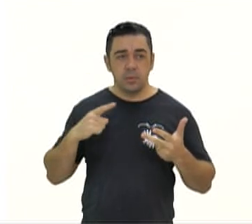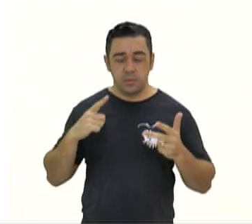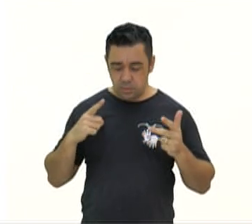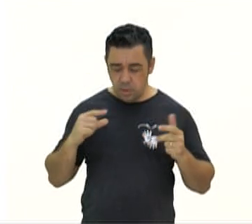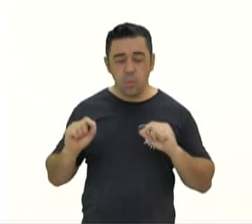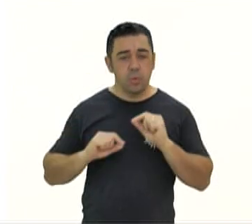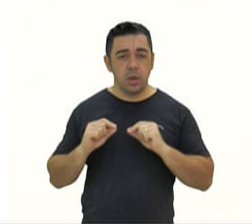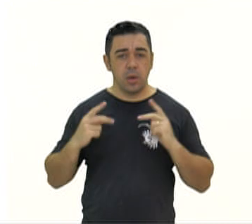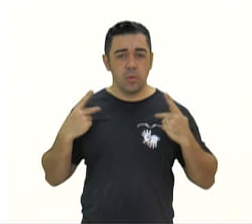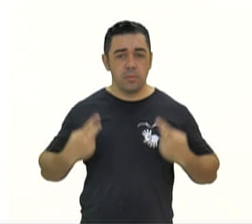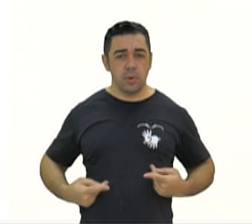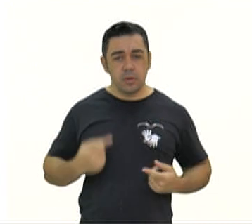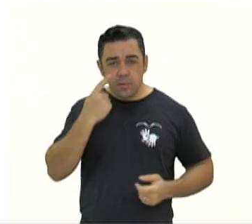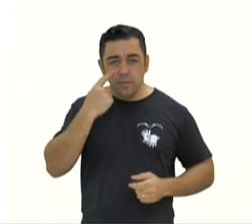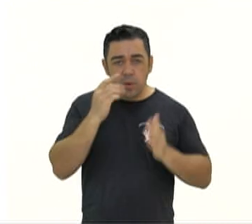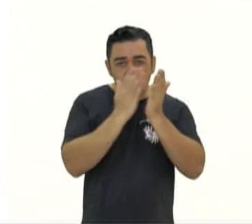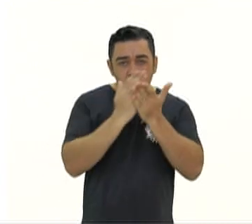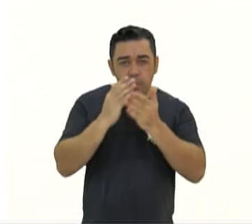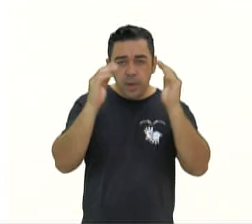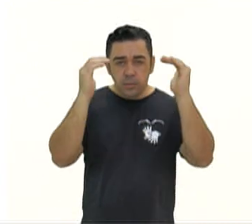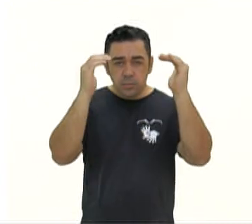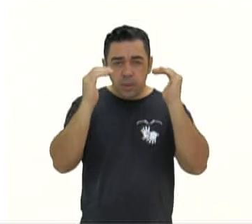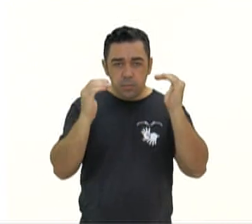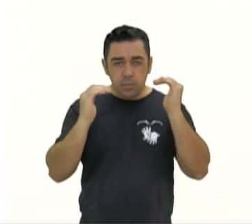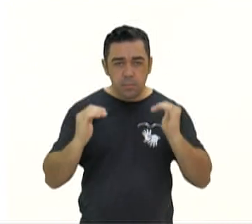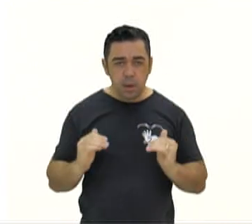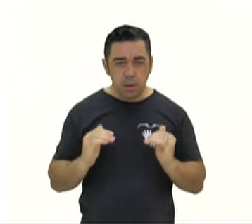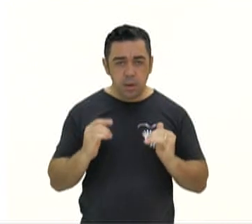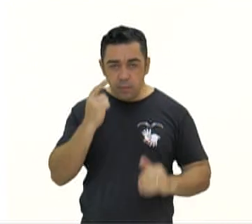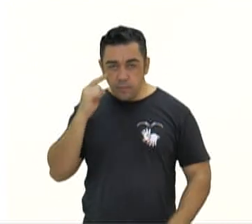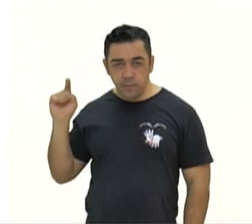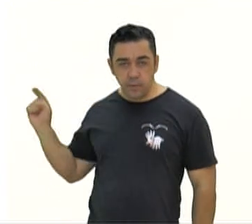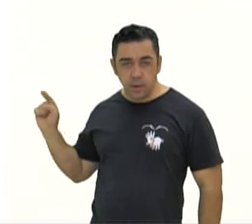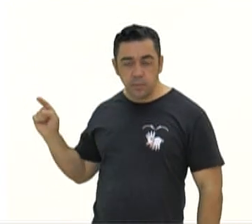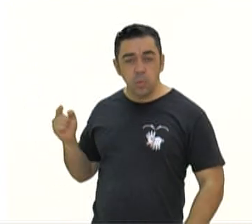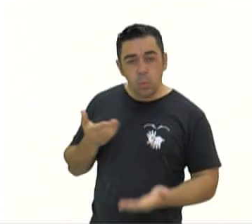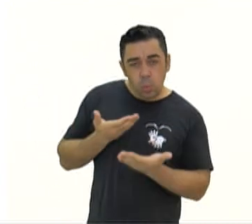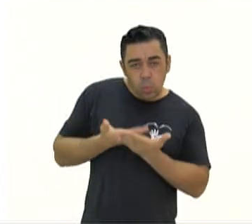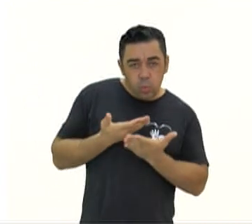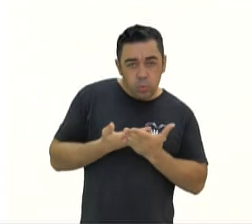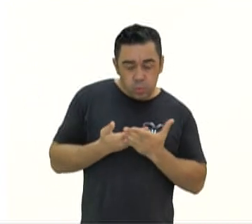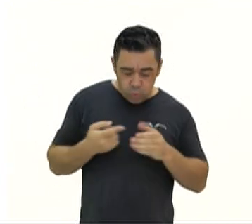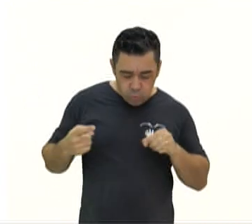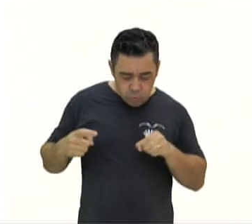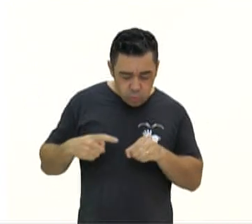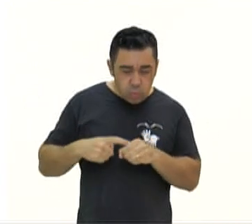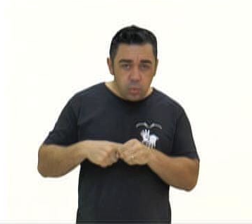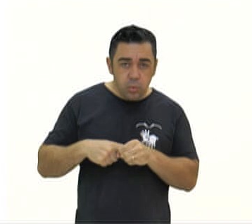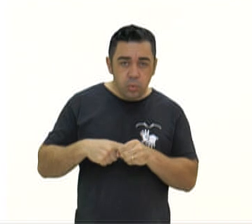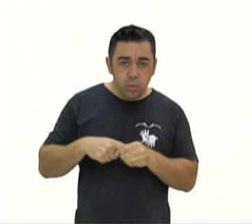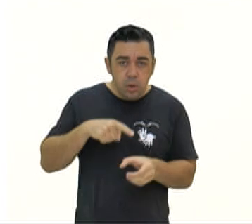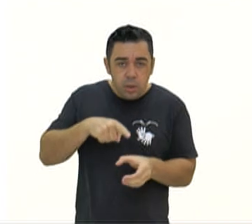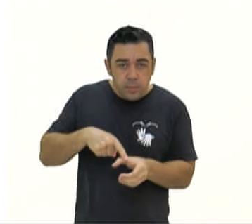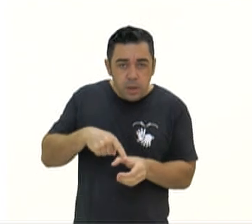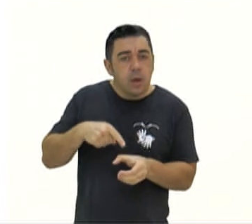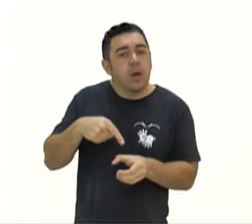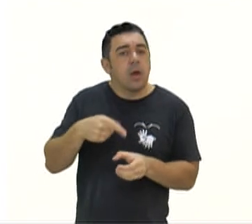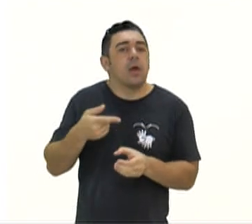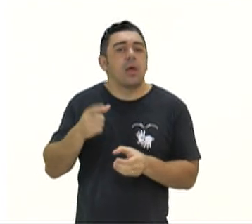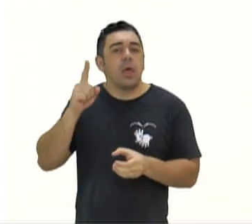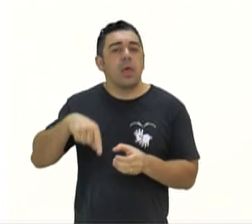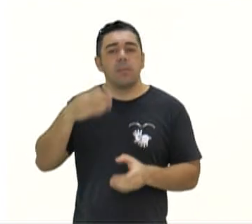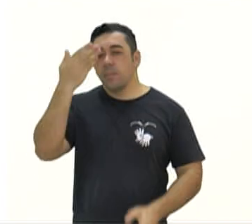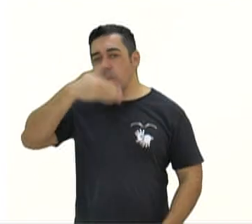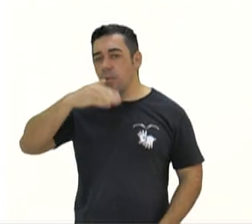do desenvolvimento, é muito parecido. Então a embriologia também é uma evidência de que a evolução acontece, que ela existe. Por